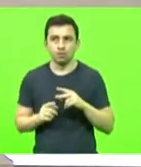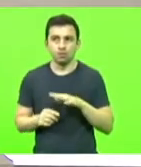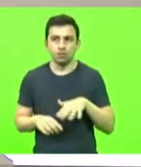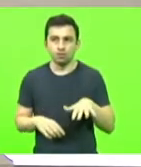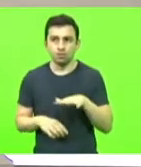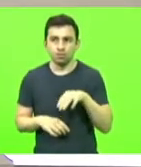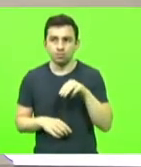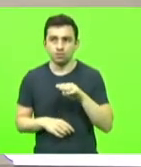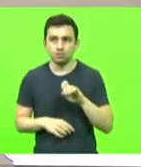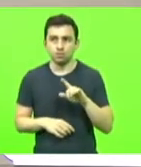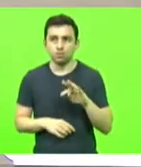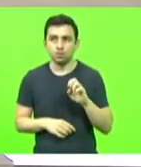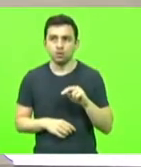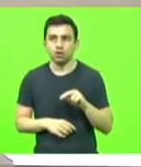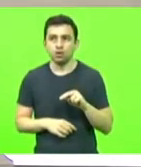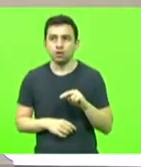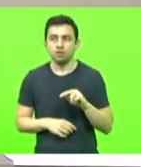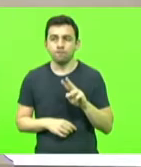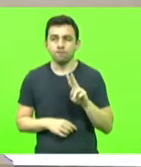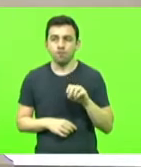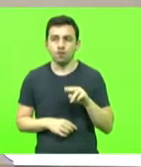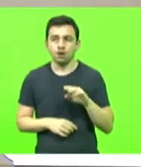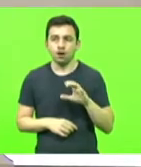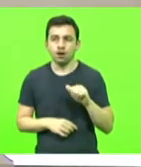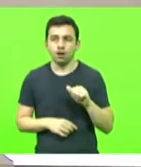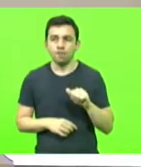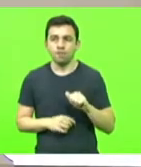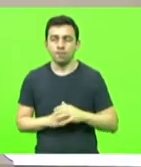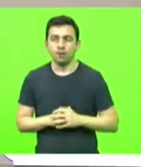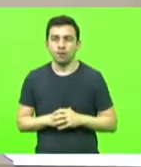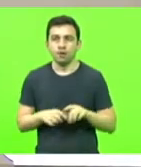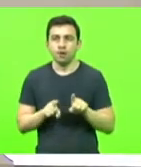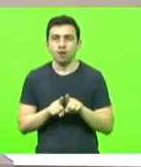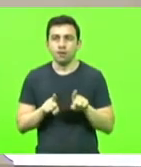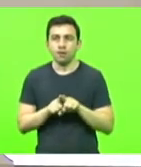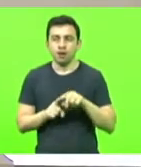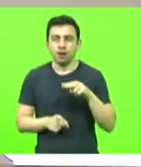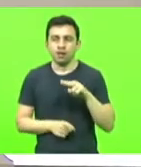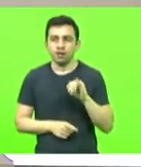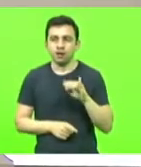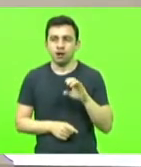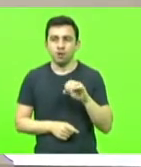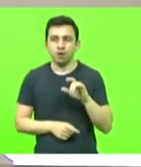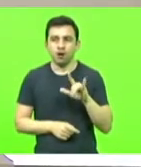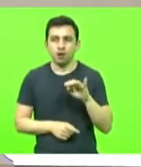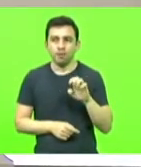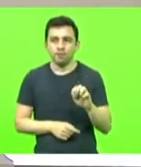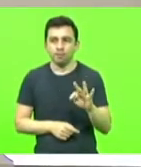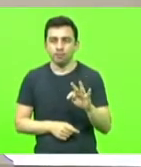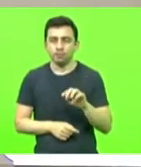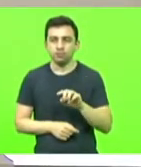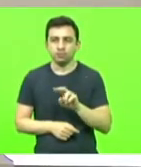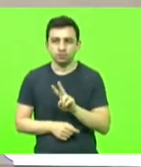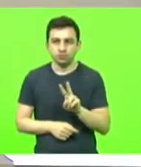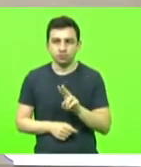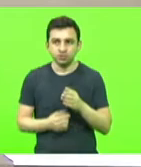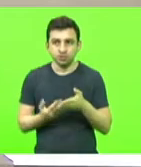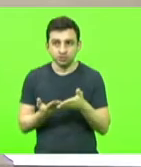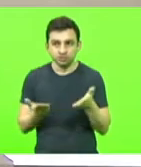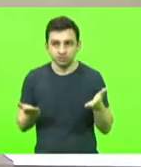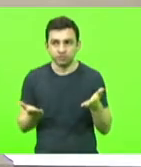Cassim Vonca e Nicolete, por terem prestado